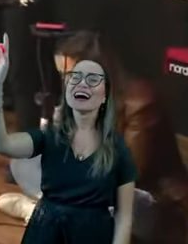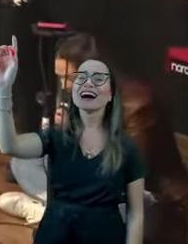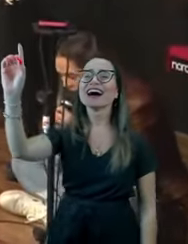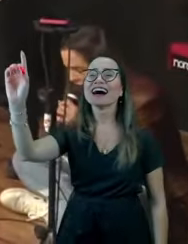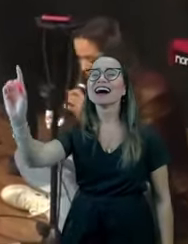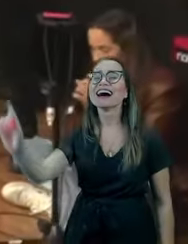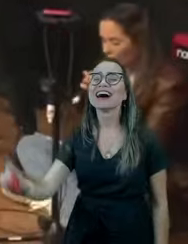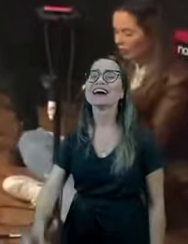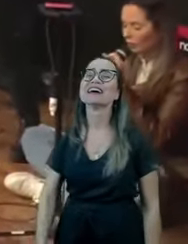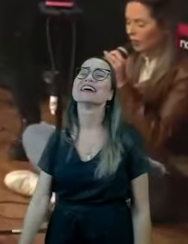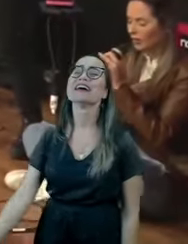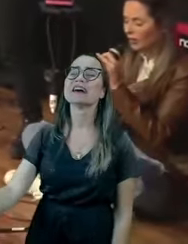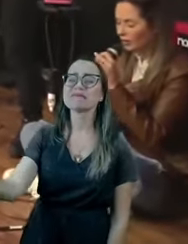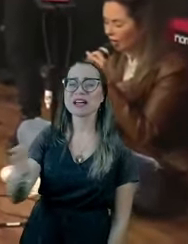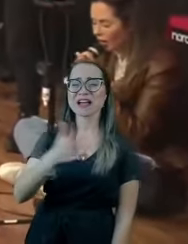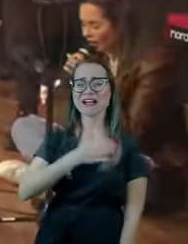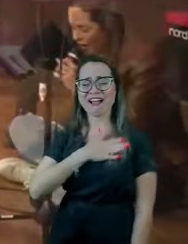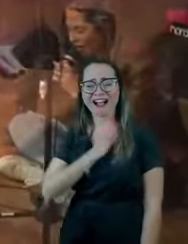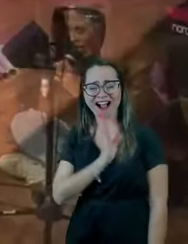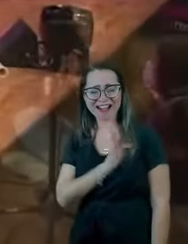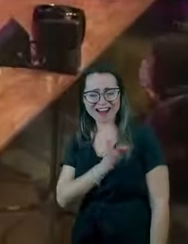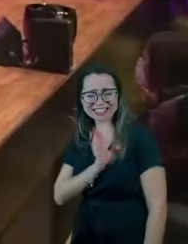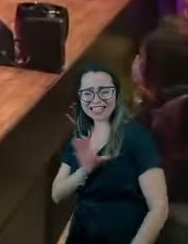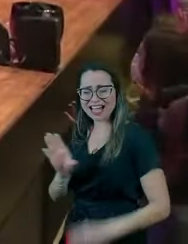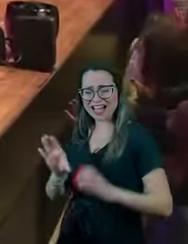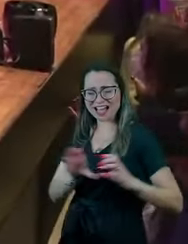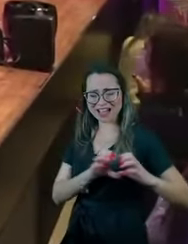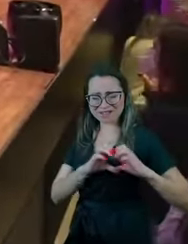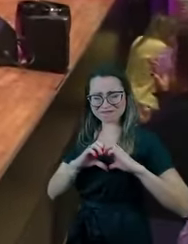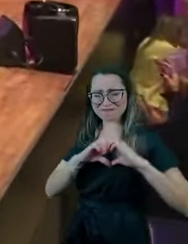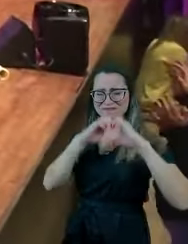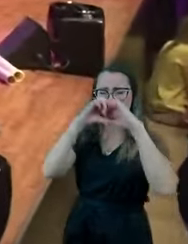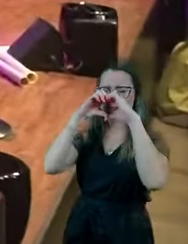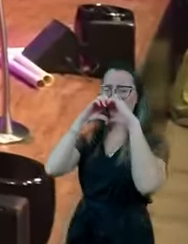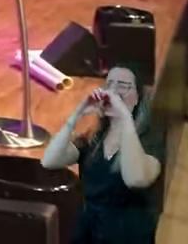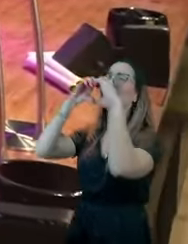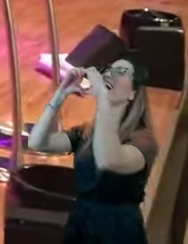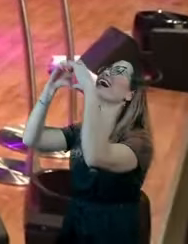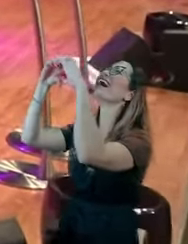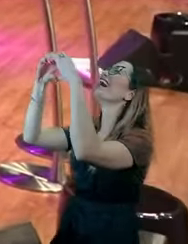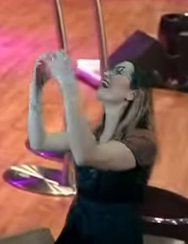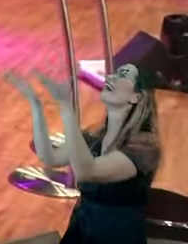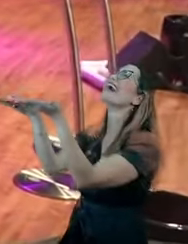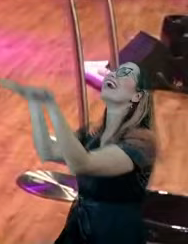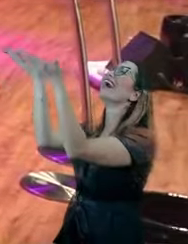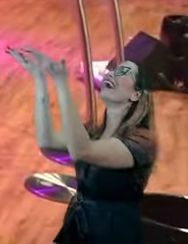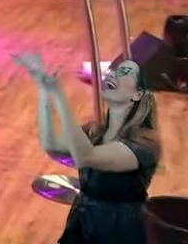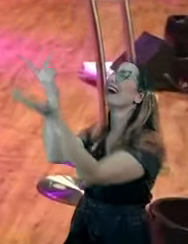Meu coração te pertence.